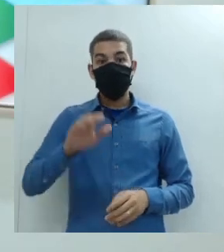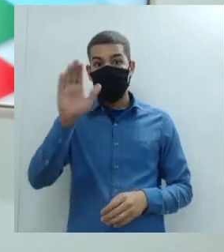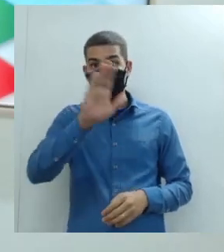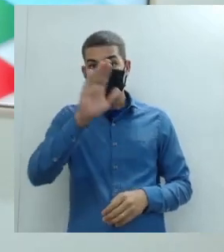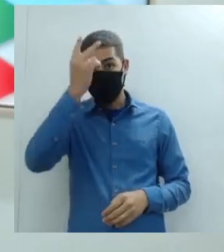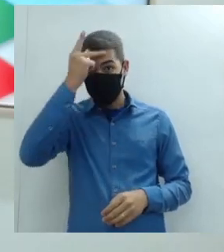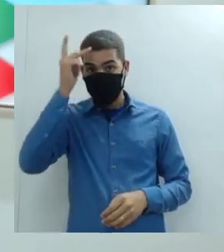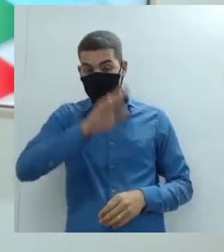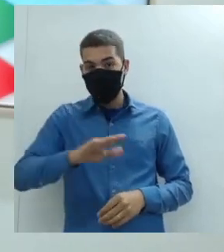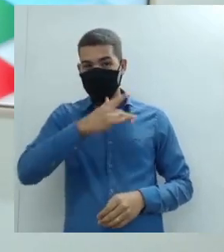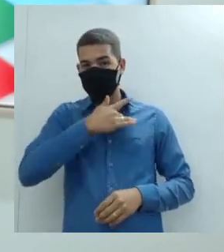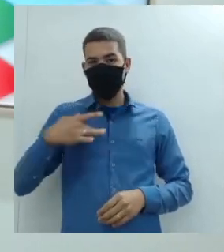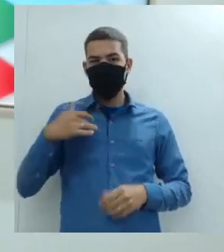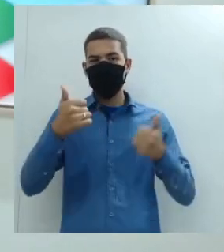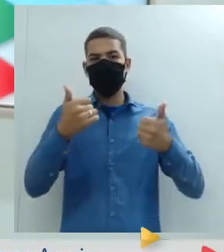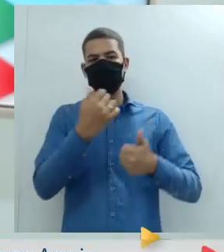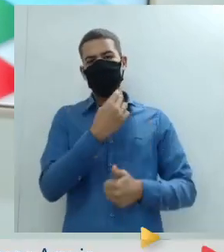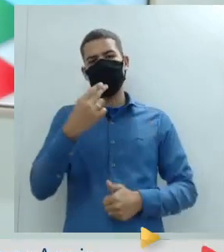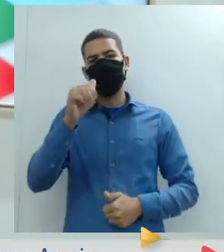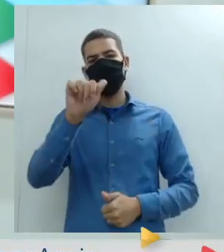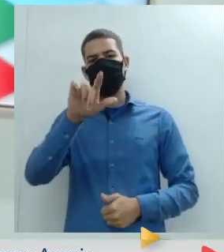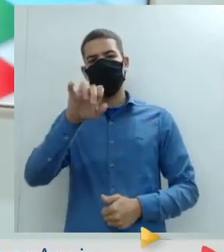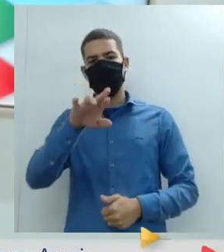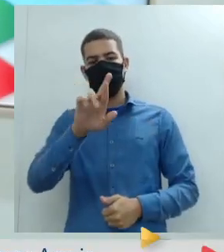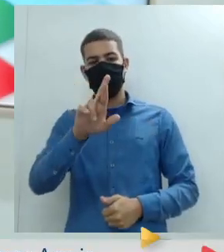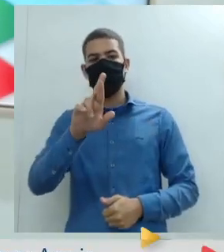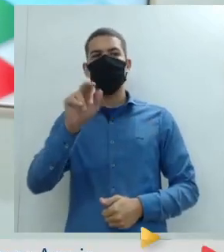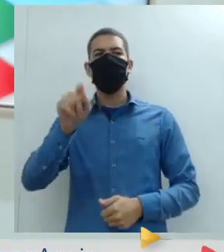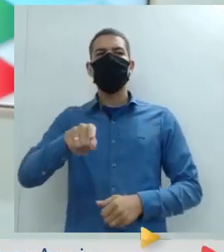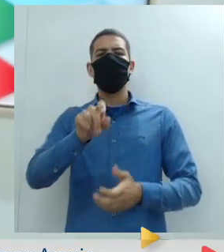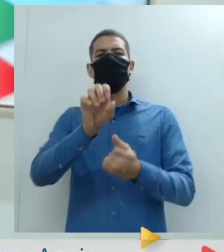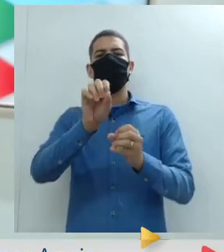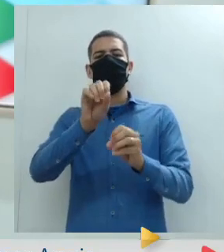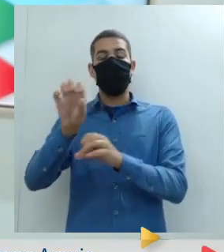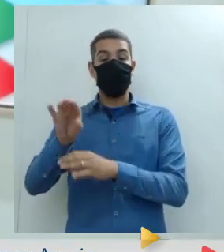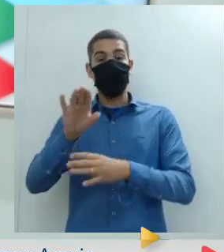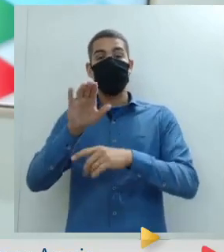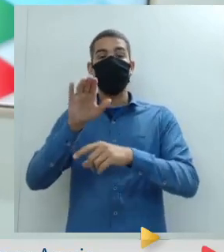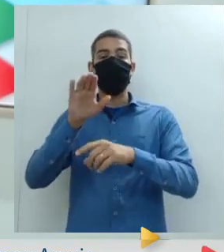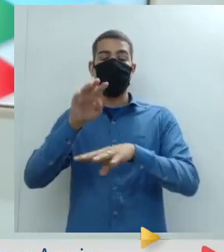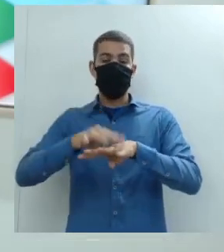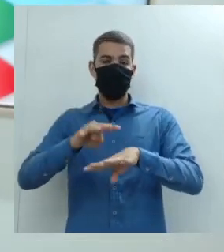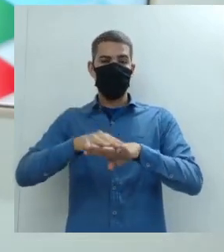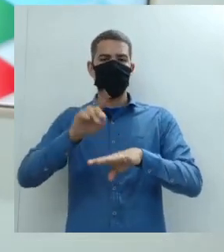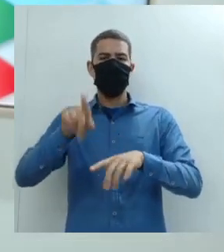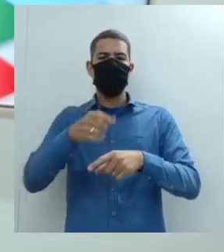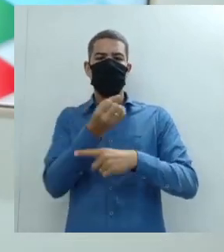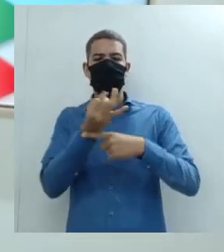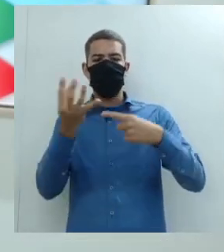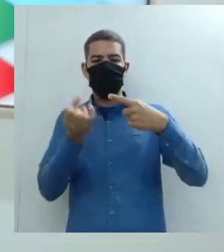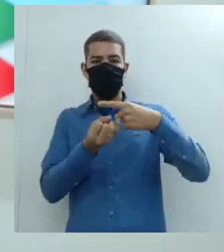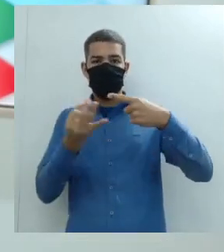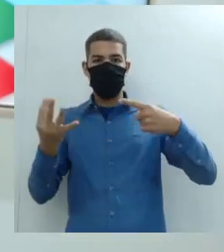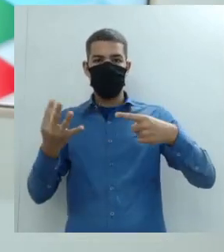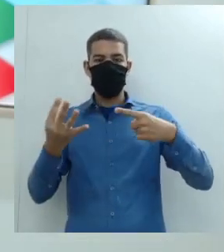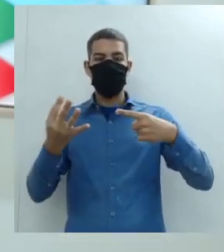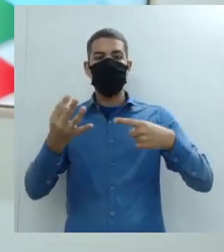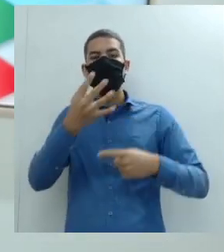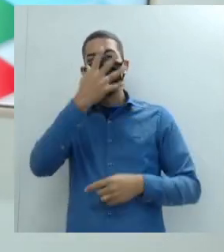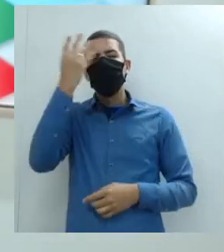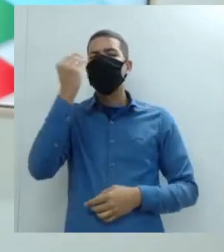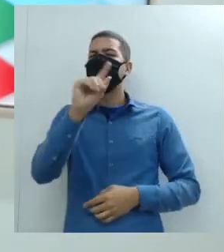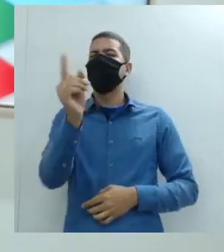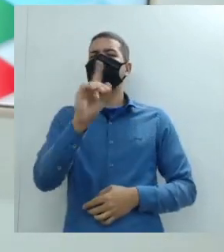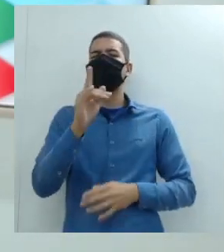Olá pessoal, tudo bom? Professor Almir Serpa, videoaula de hoje de matemática, fração. Antes de a gente começar a aula, não